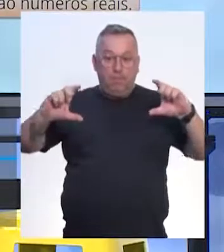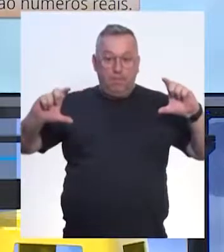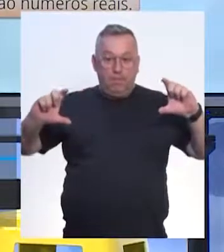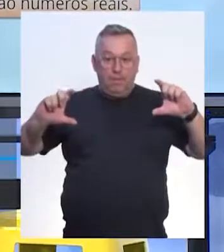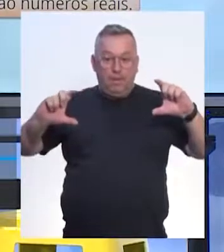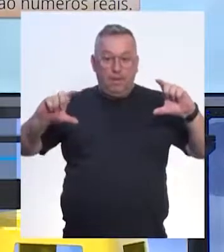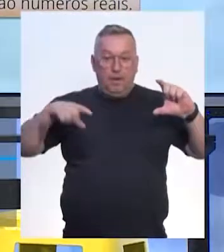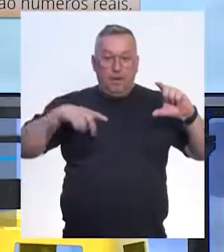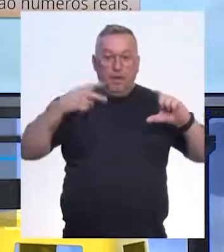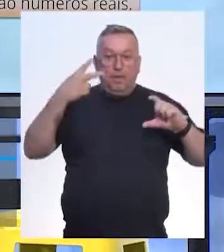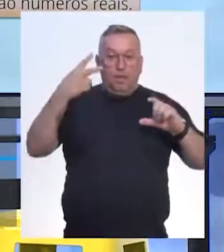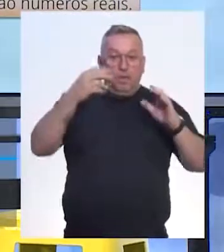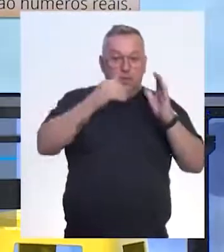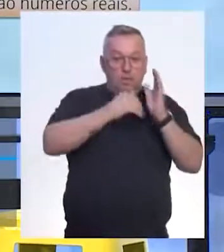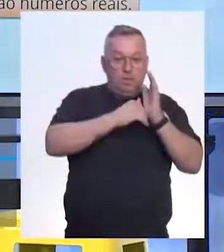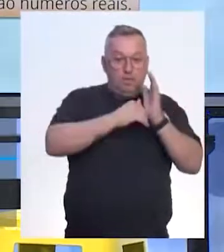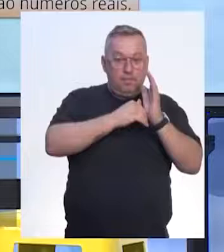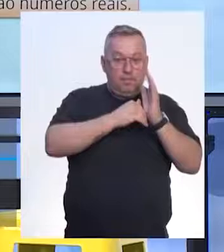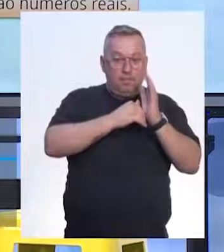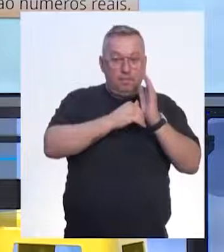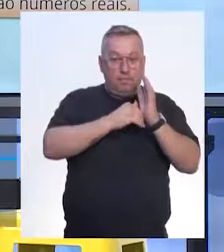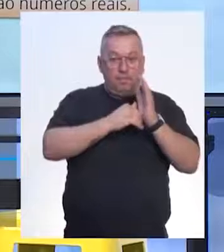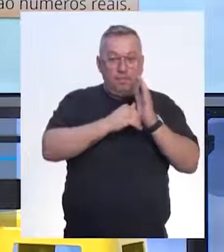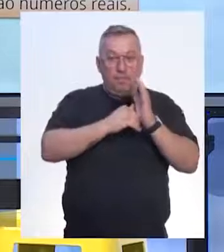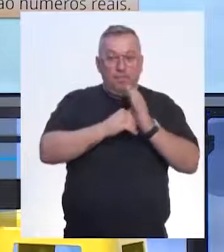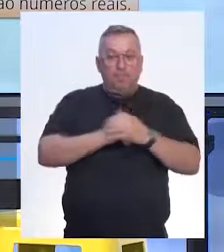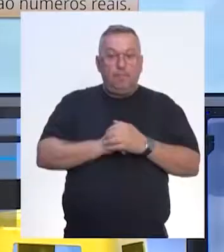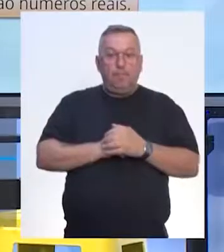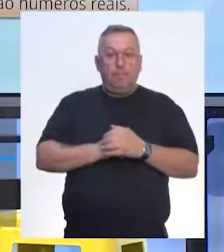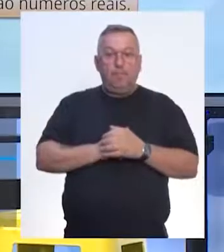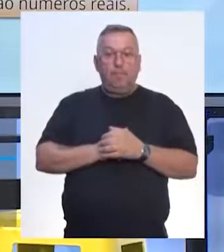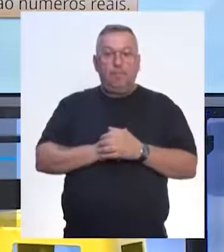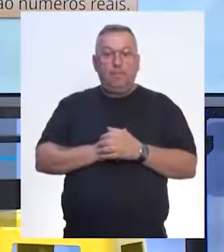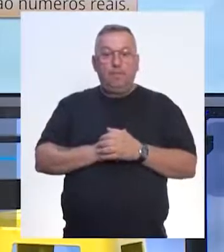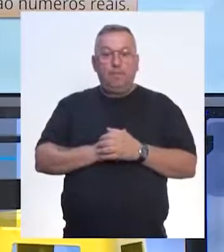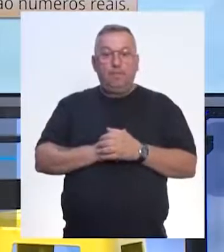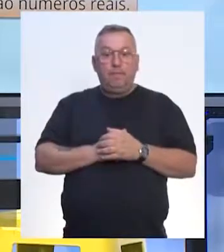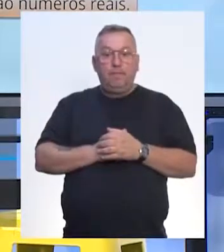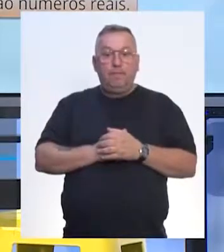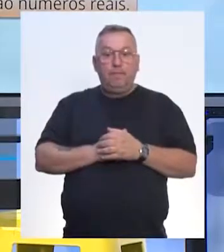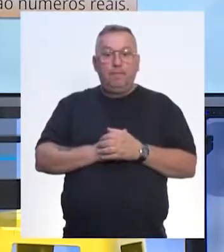duas incógnitas, correto? Ela aparece com essa carinha aqui, ó.